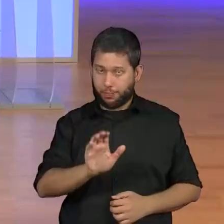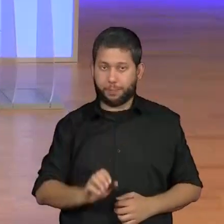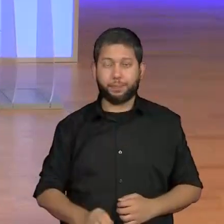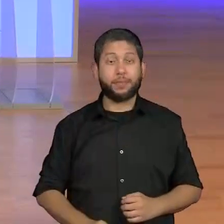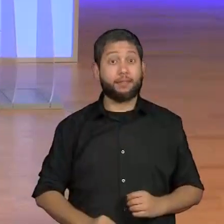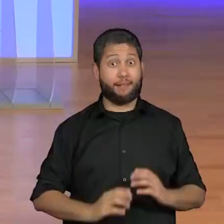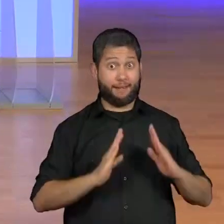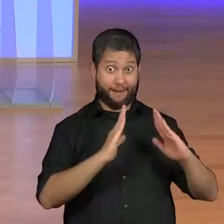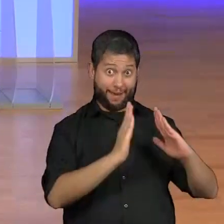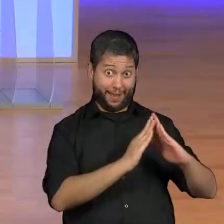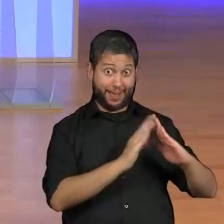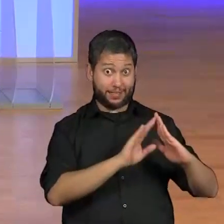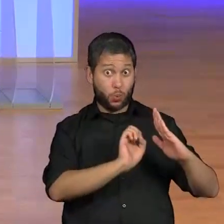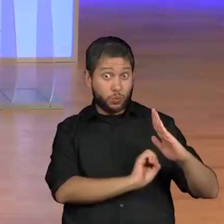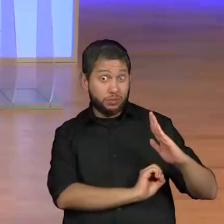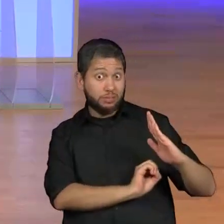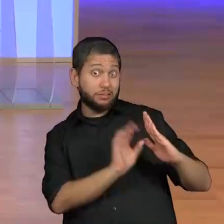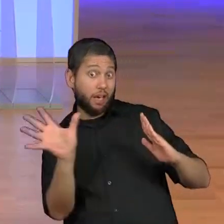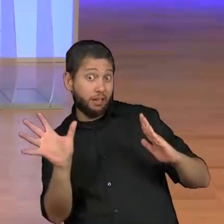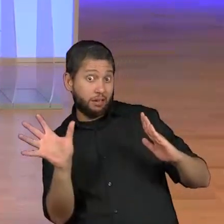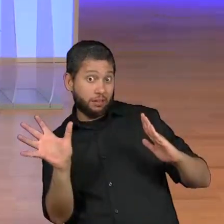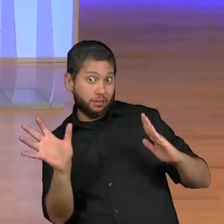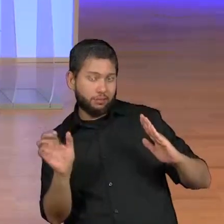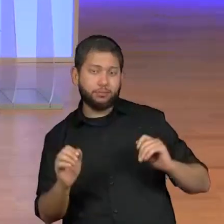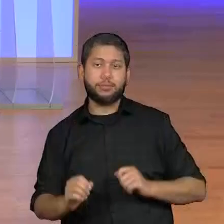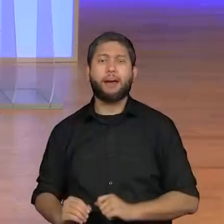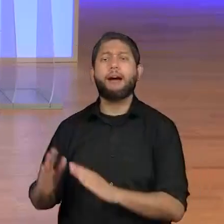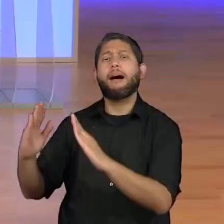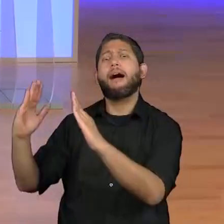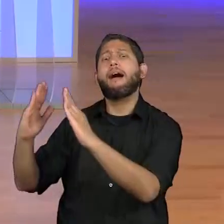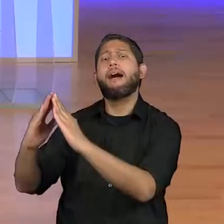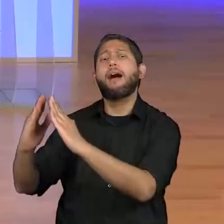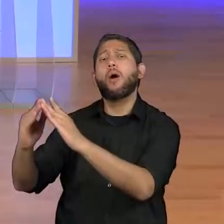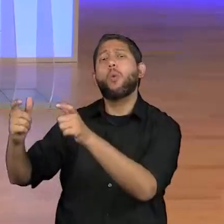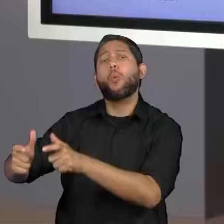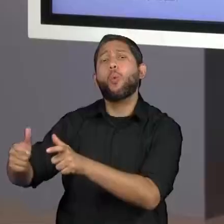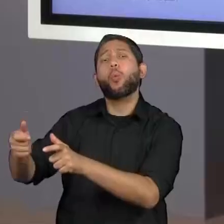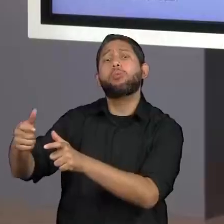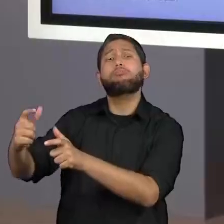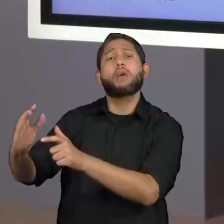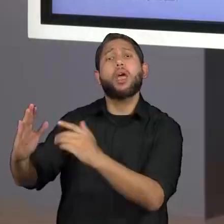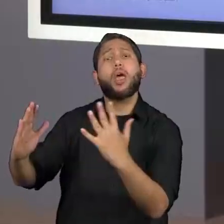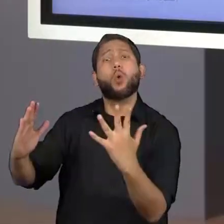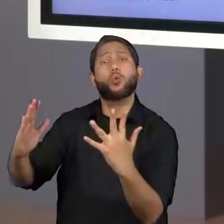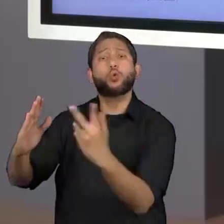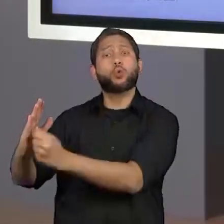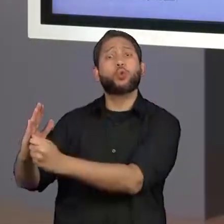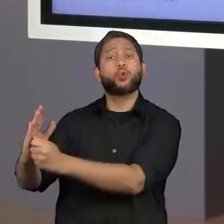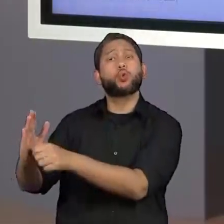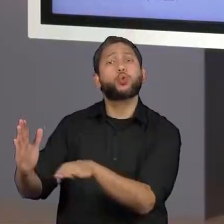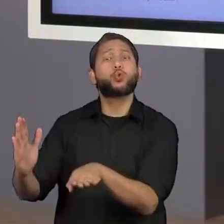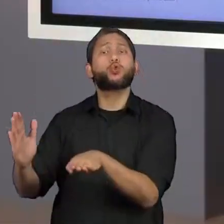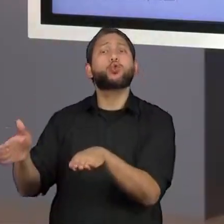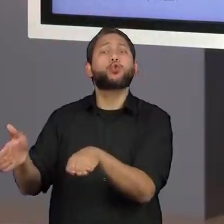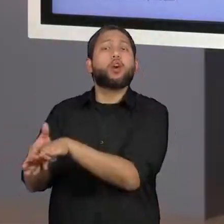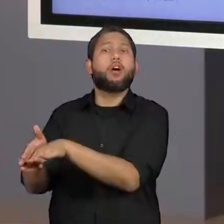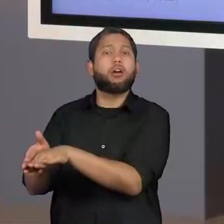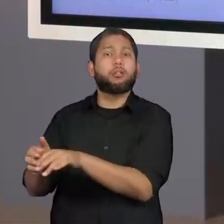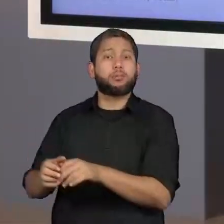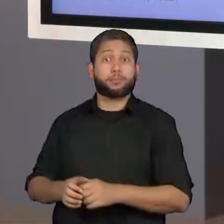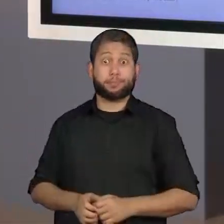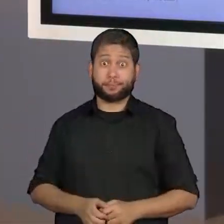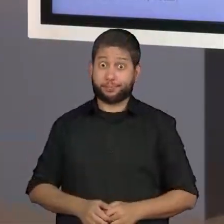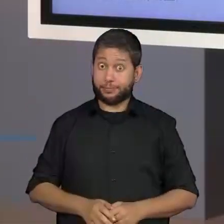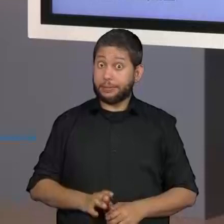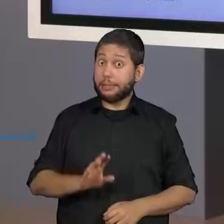um emigrante, então vamos entender um pouquinho melhor isso. E quando você muda de um lugar para o outro, você